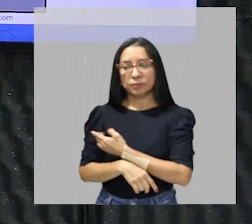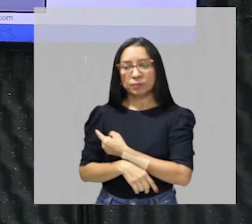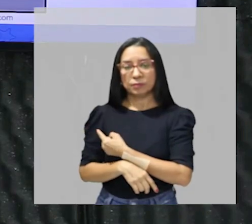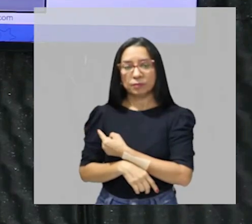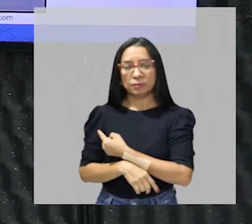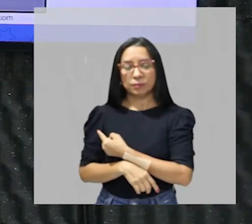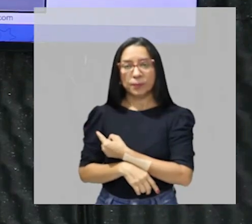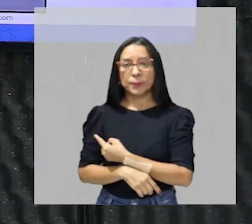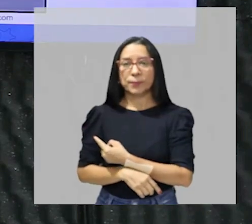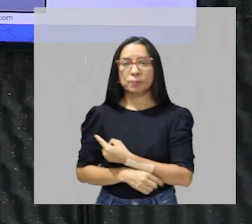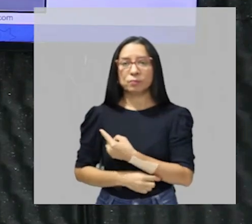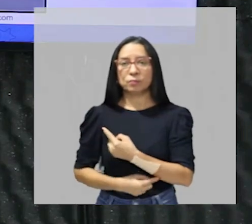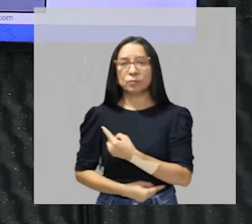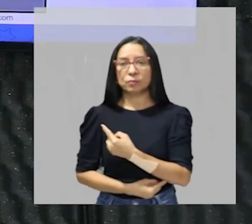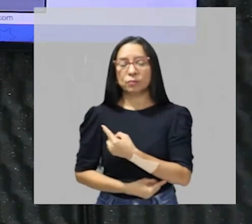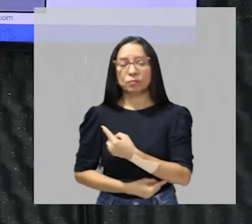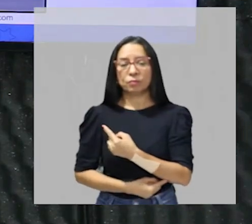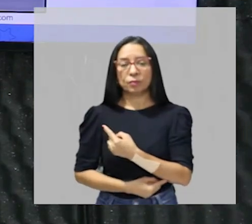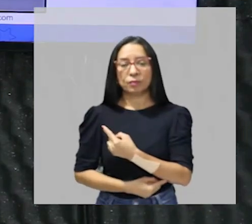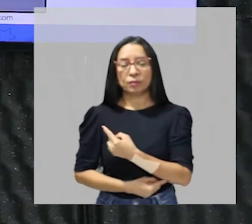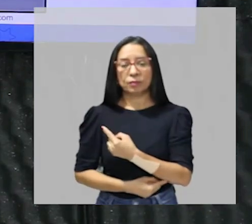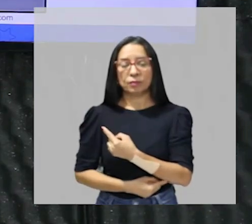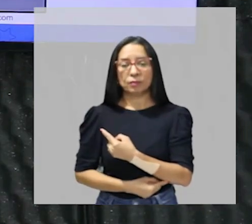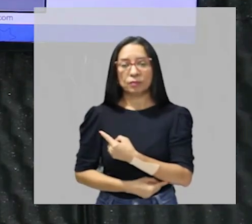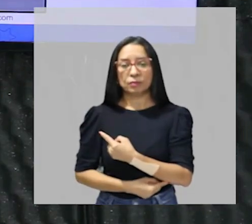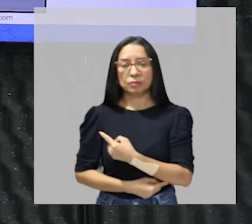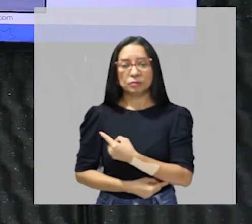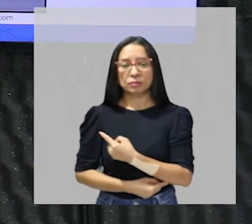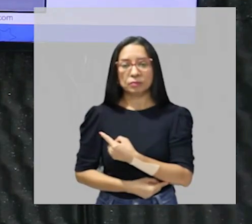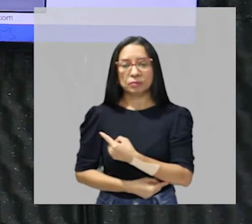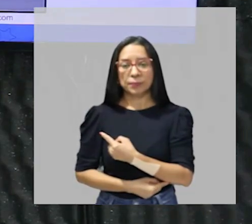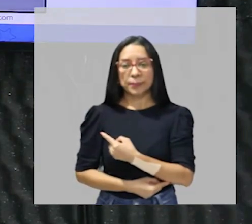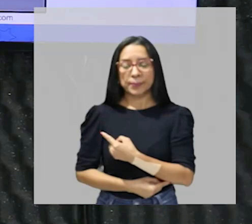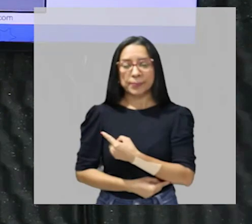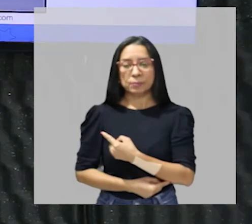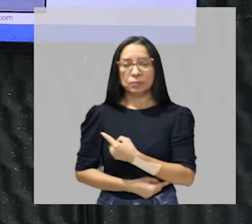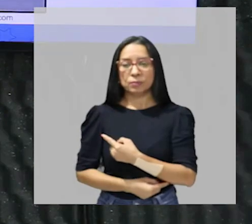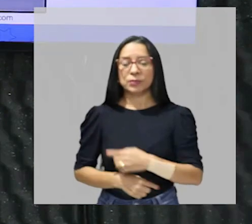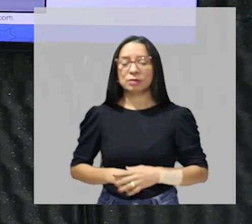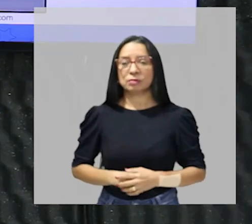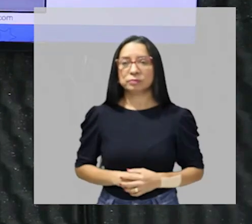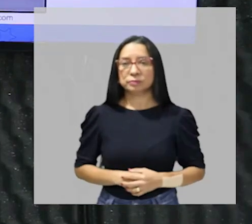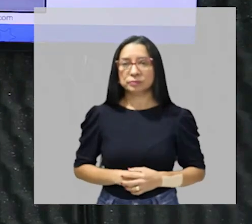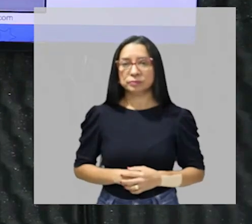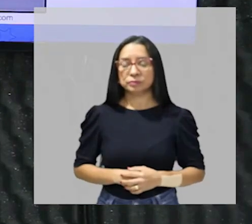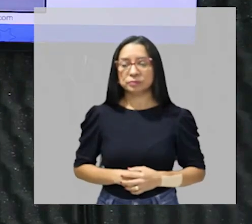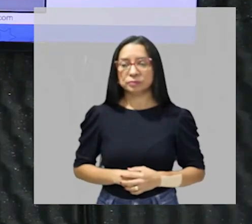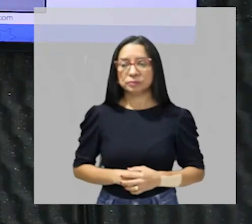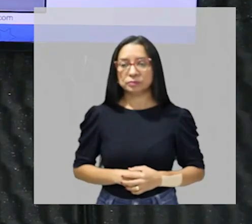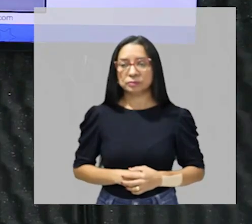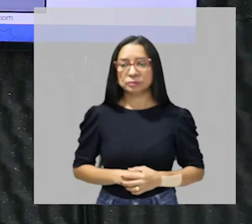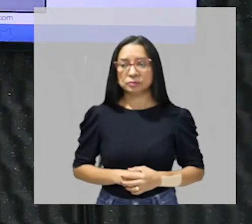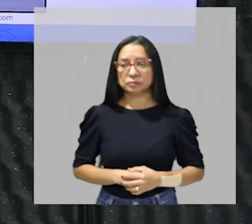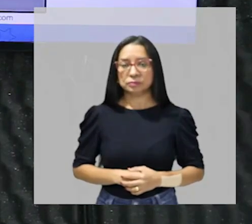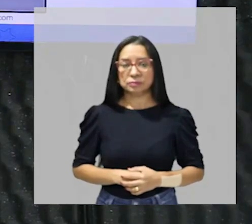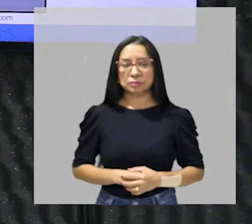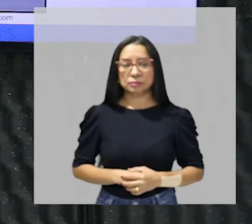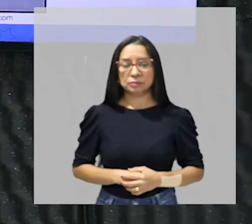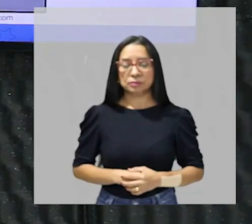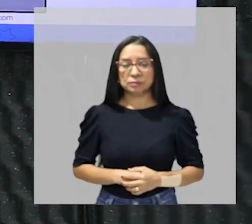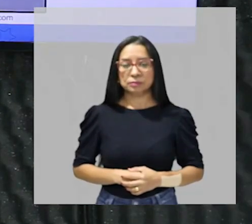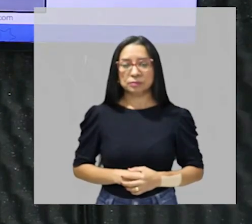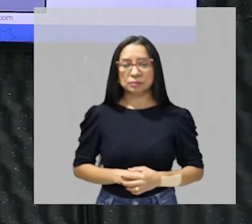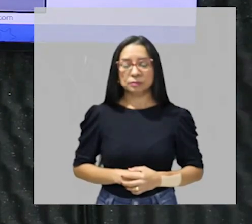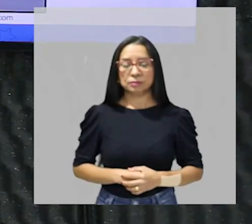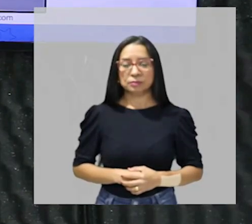guerra. Elas são compostas por técnicas tanto físicas quanto mentais, tendo o objetivo de seu